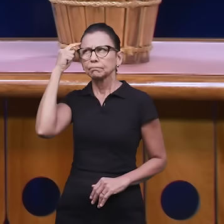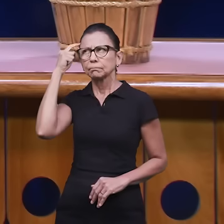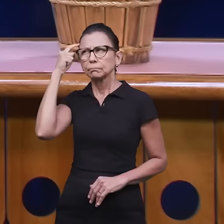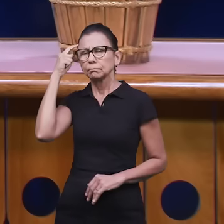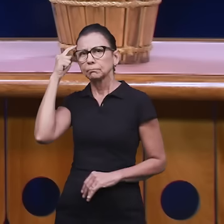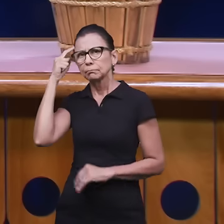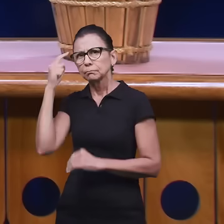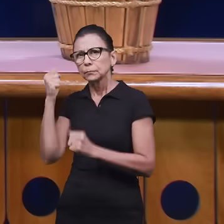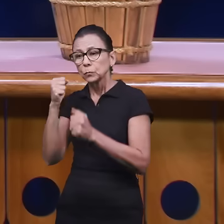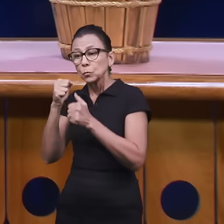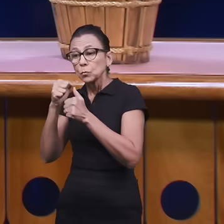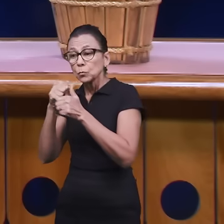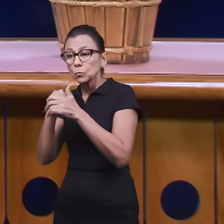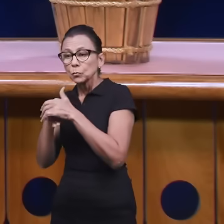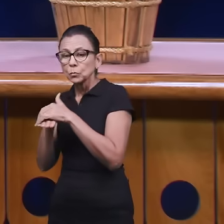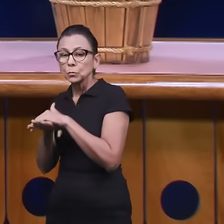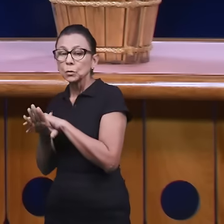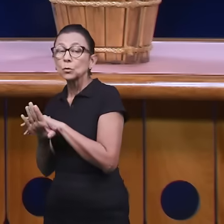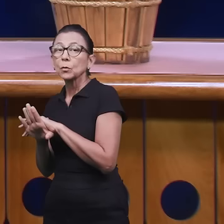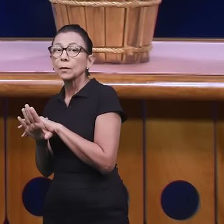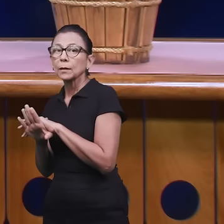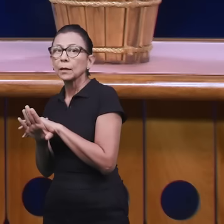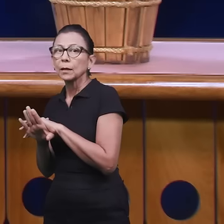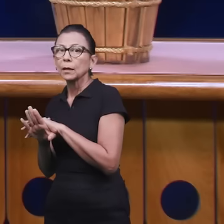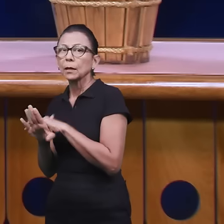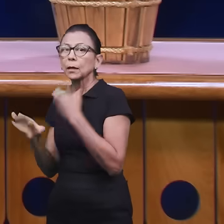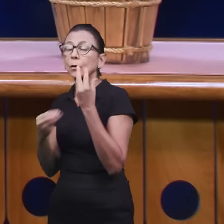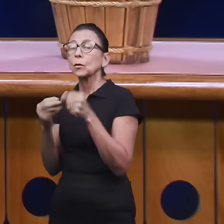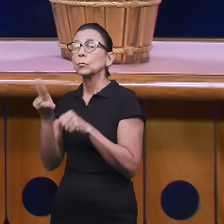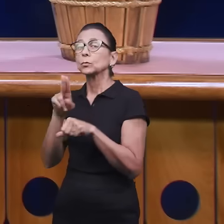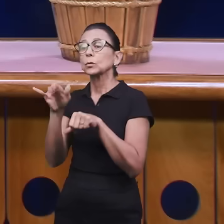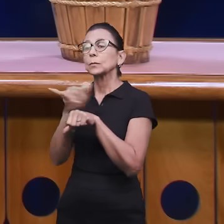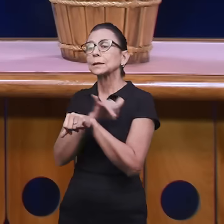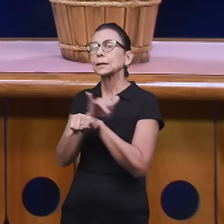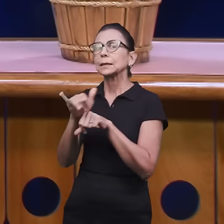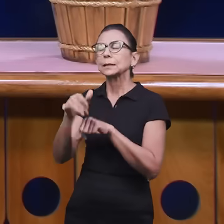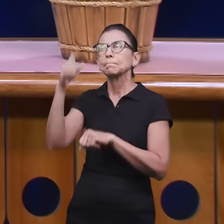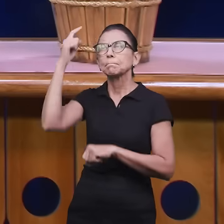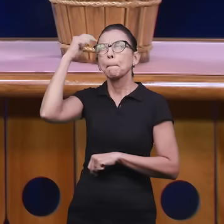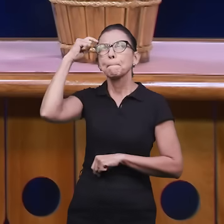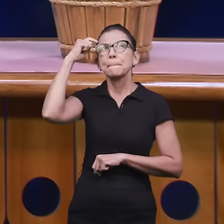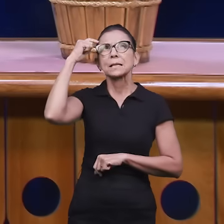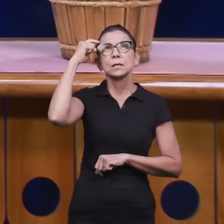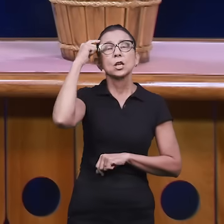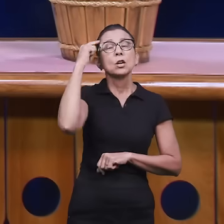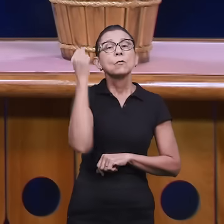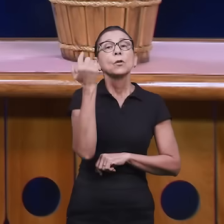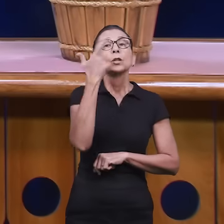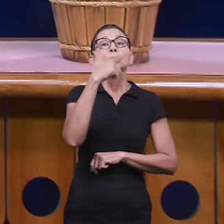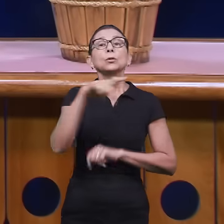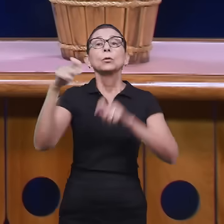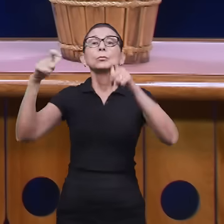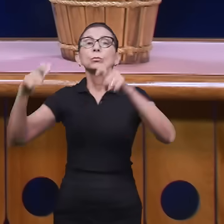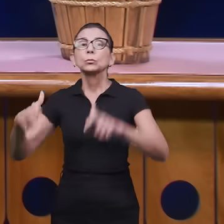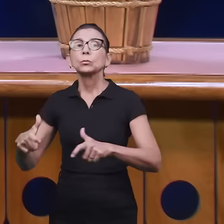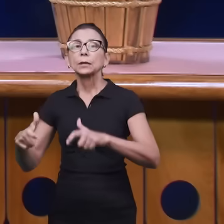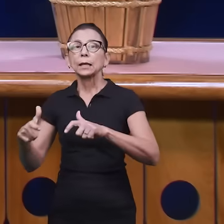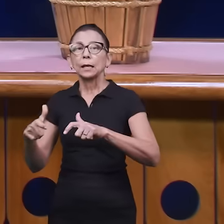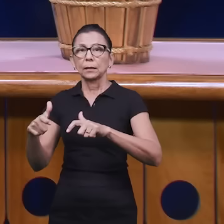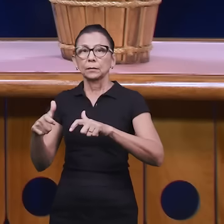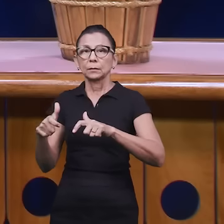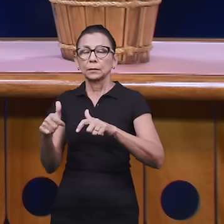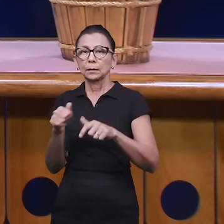seu trigo. De que forma ele fez isso? Ele pegou o trigo e resolveu malhar o trigo dele no lagar.